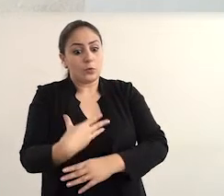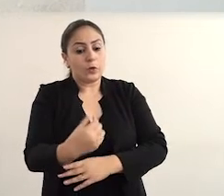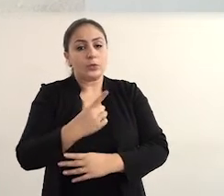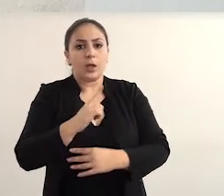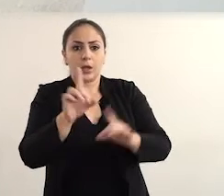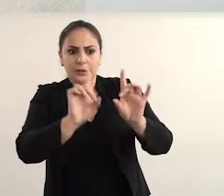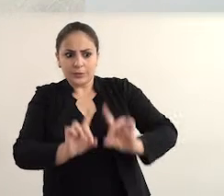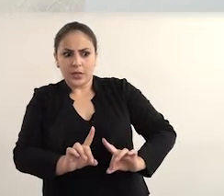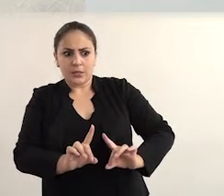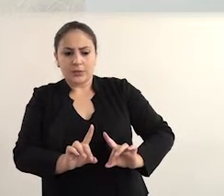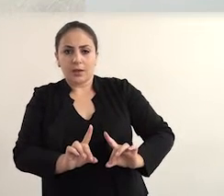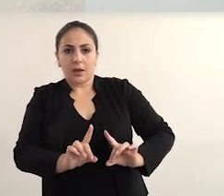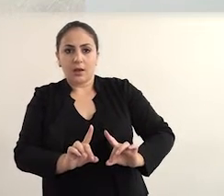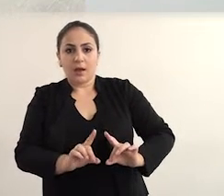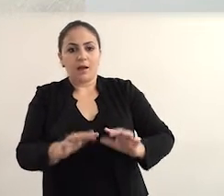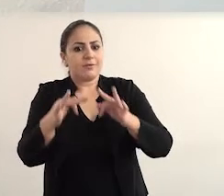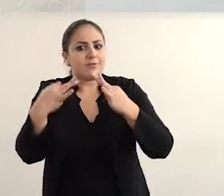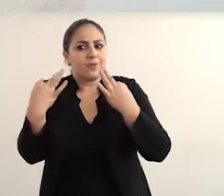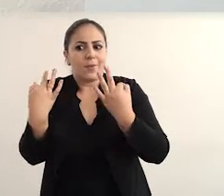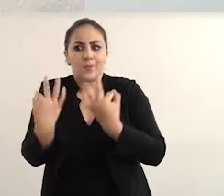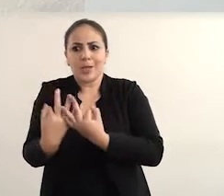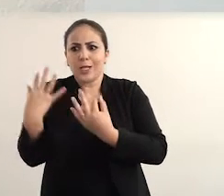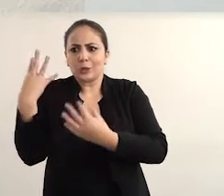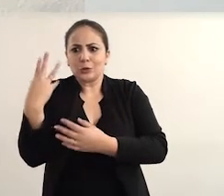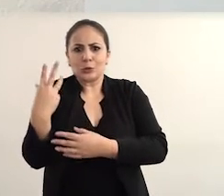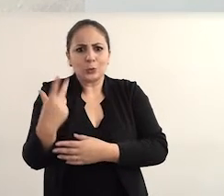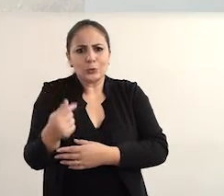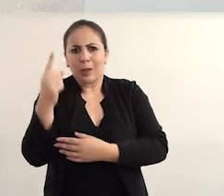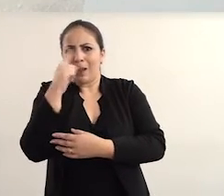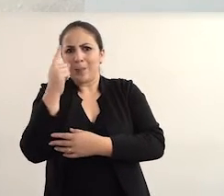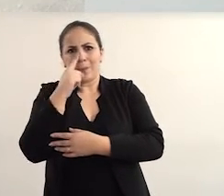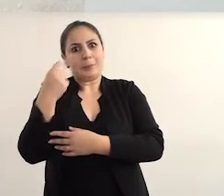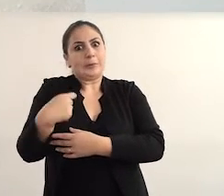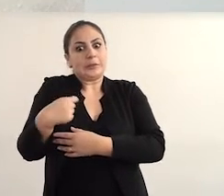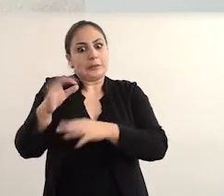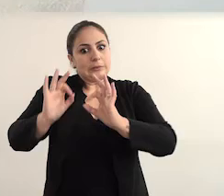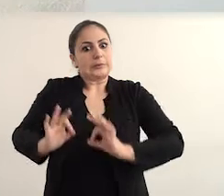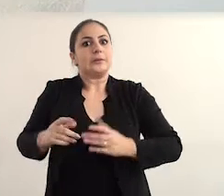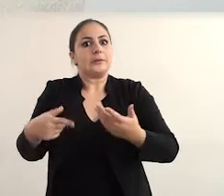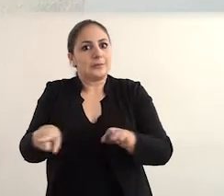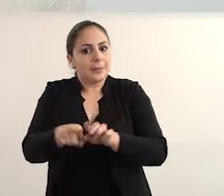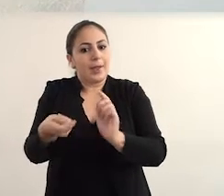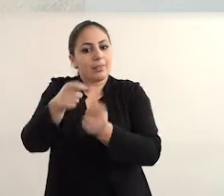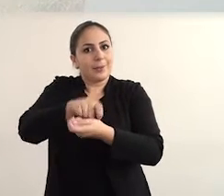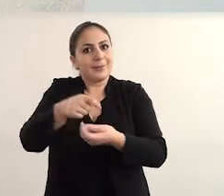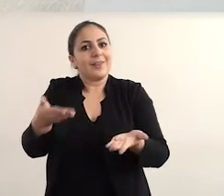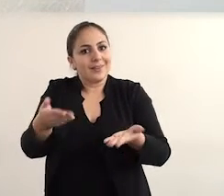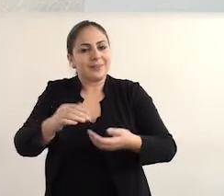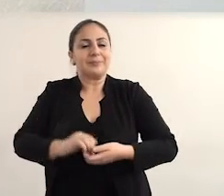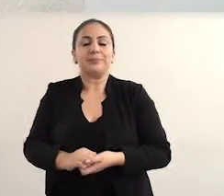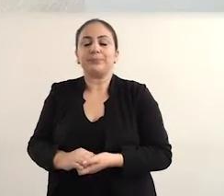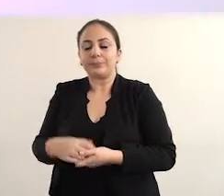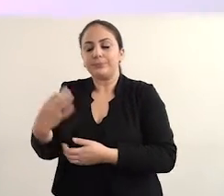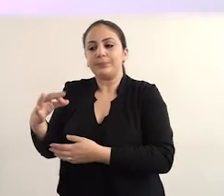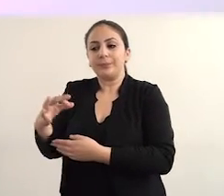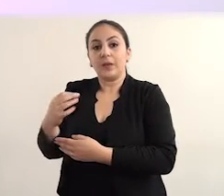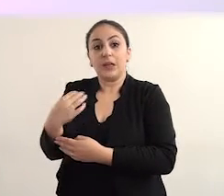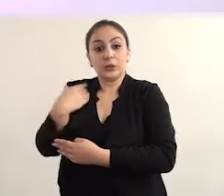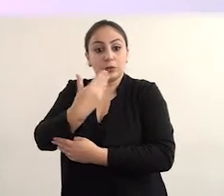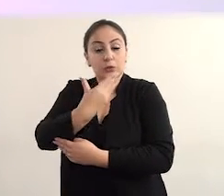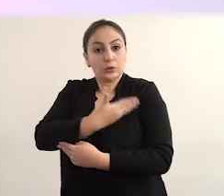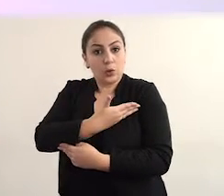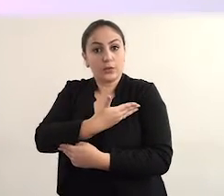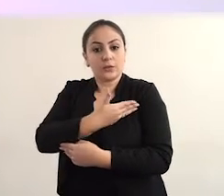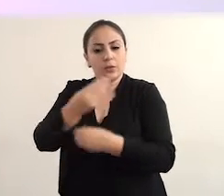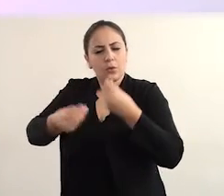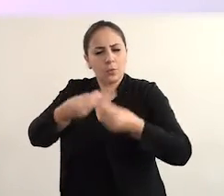alguma deficiência, a família toda, essa mãe toda tem que se preparar, né? Tem que se adaptar. Para nós, foi,